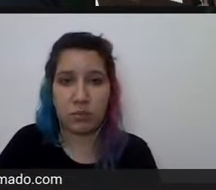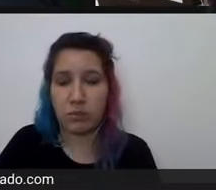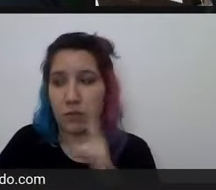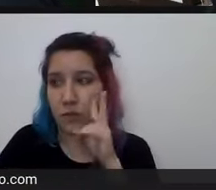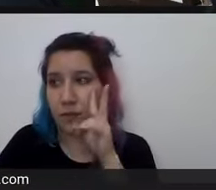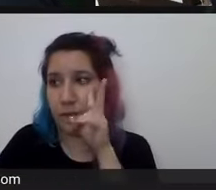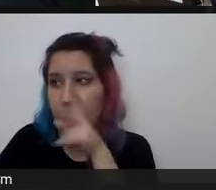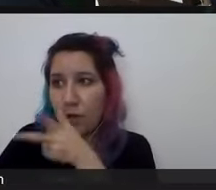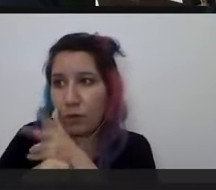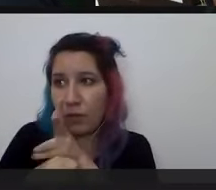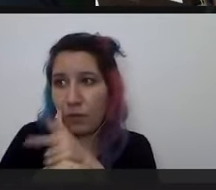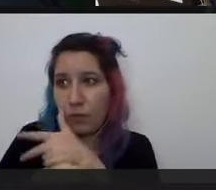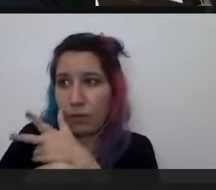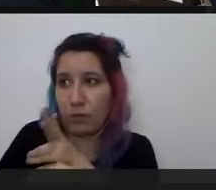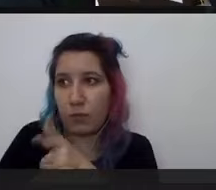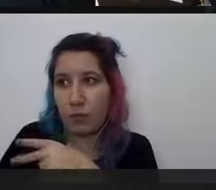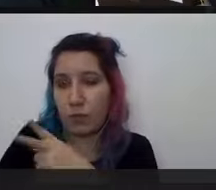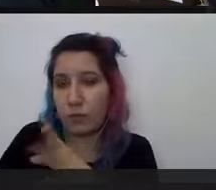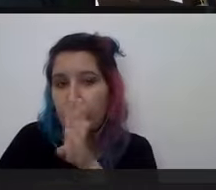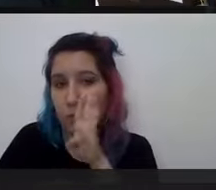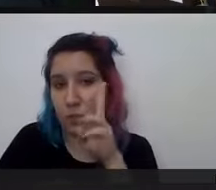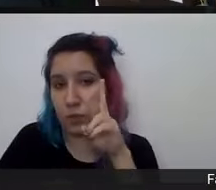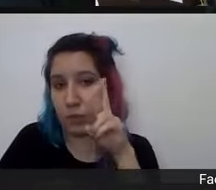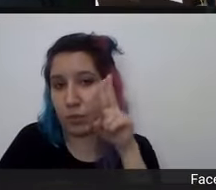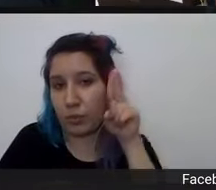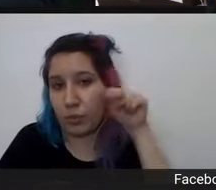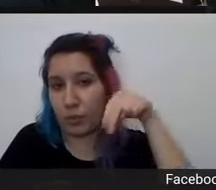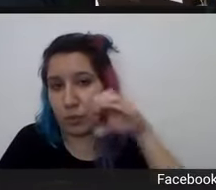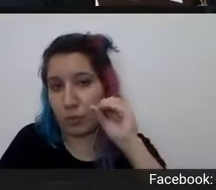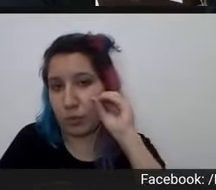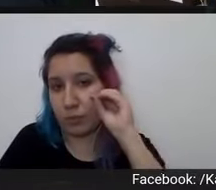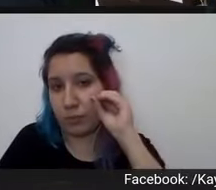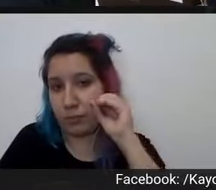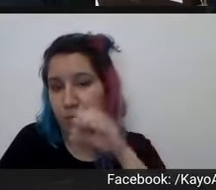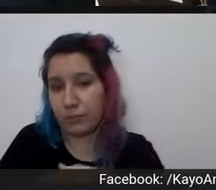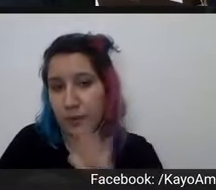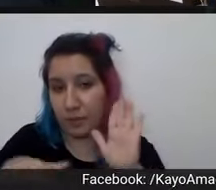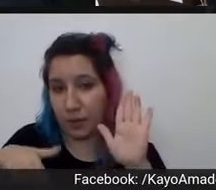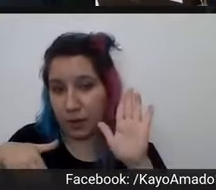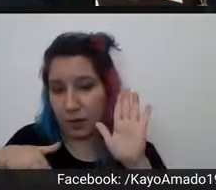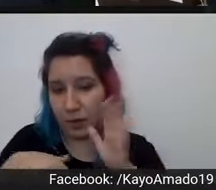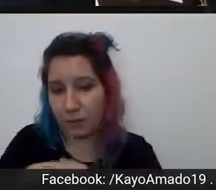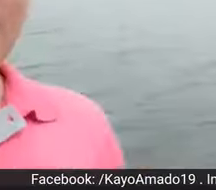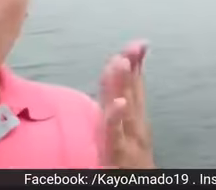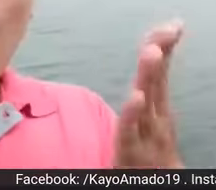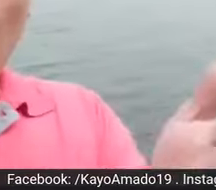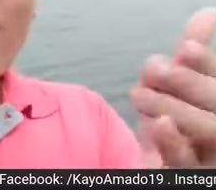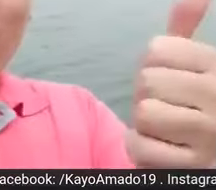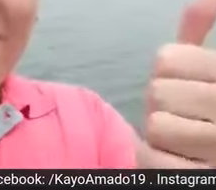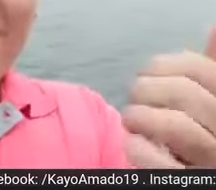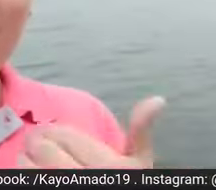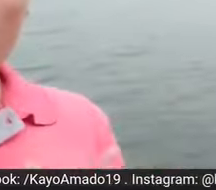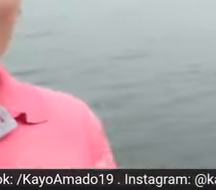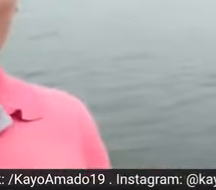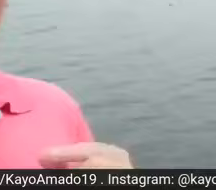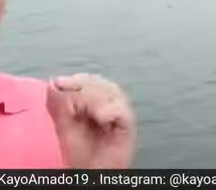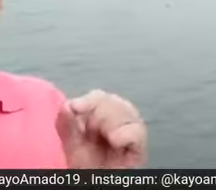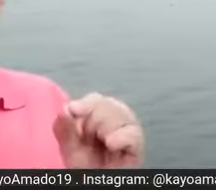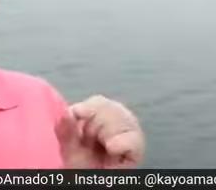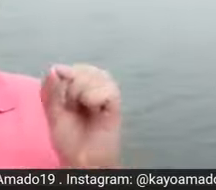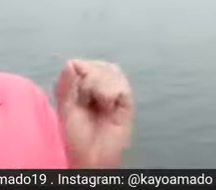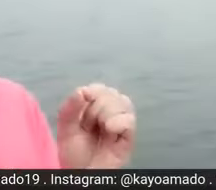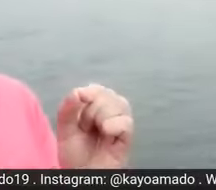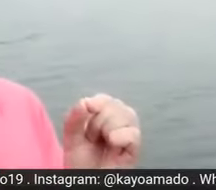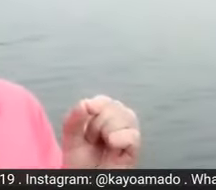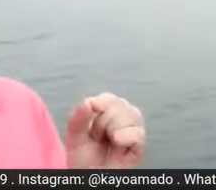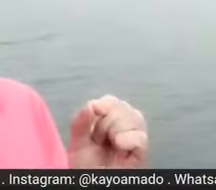do Bruno lá da prainha, na Náutica. Vamos ver aí. Uhum. Oi, tudo bem? Eu sou o Bruno e hoje eu tô